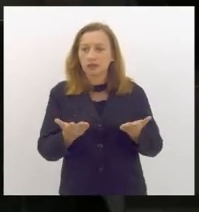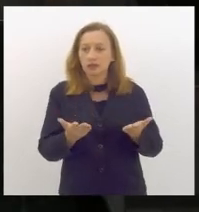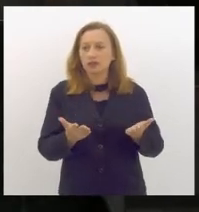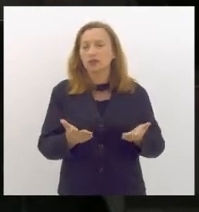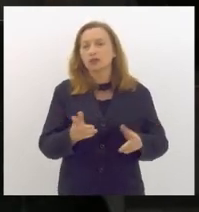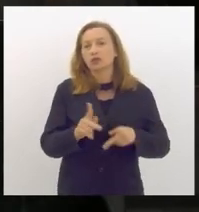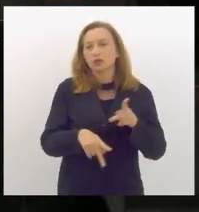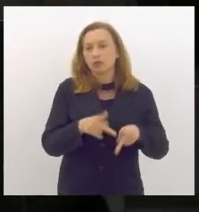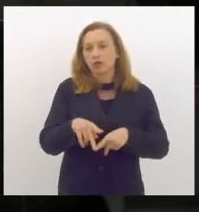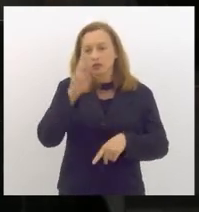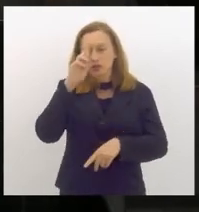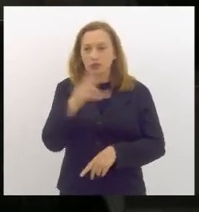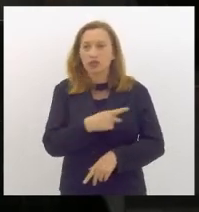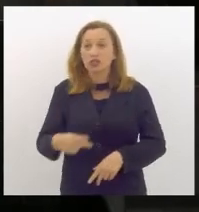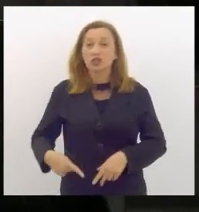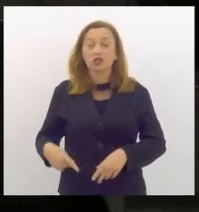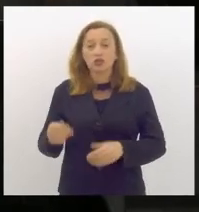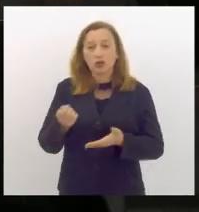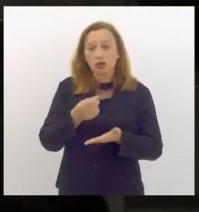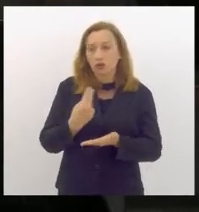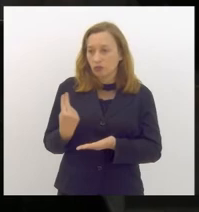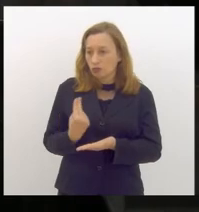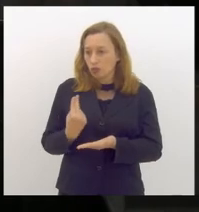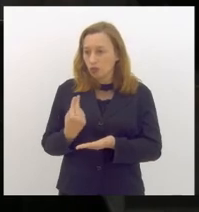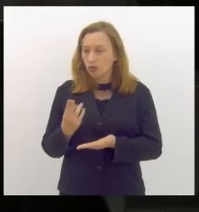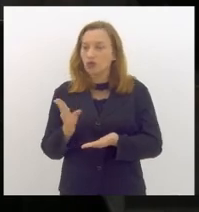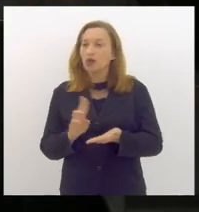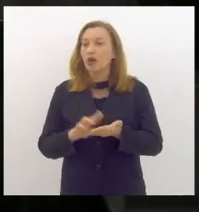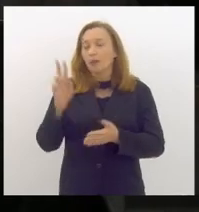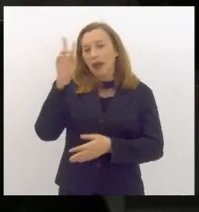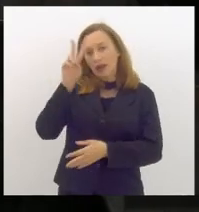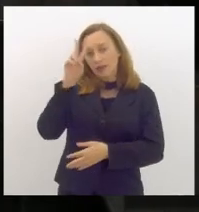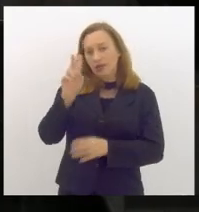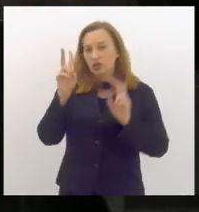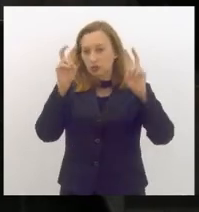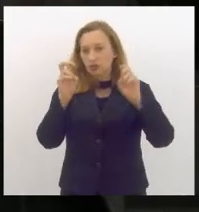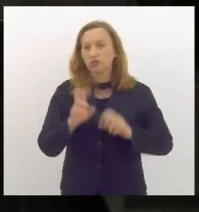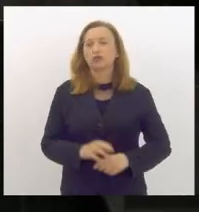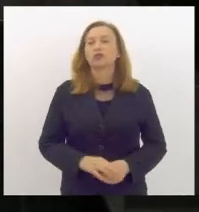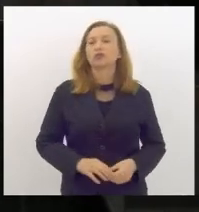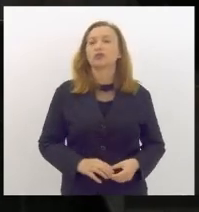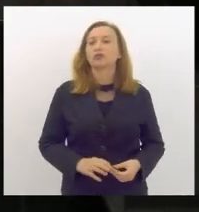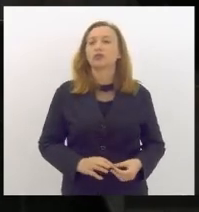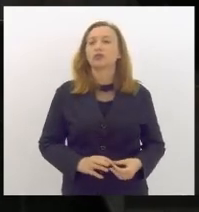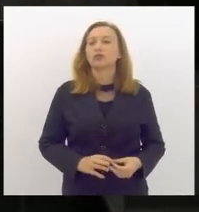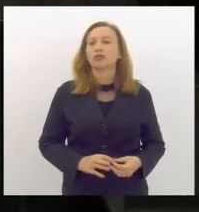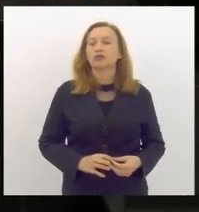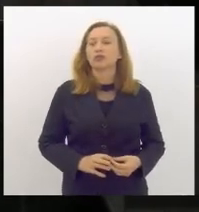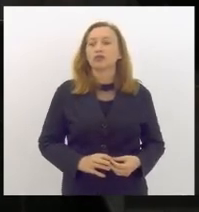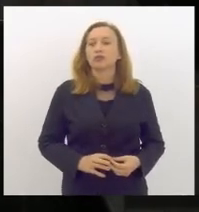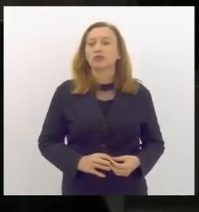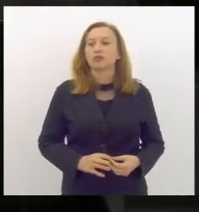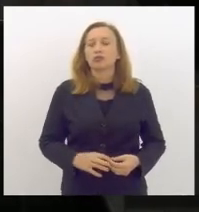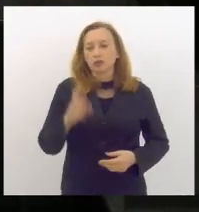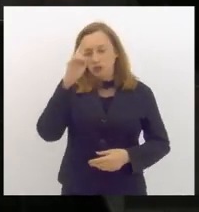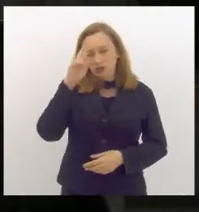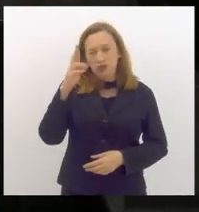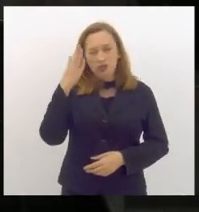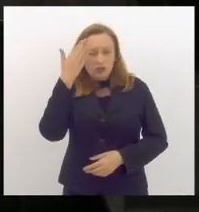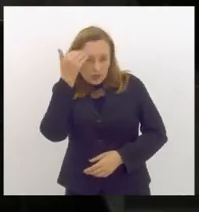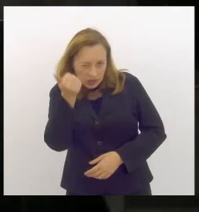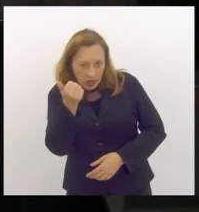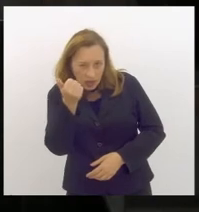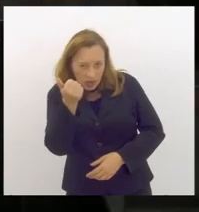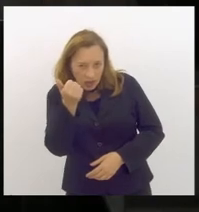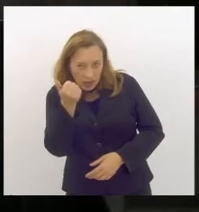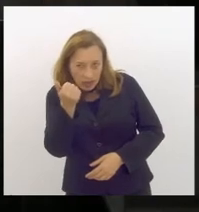eu me inscrevi só para lembrar da seguinte questão. Como Vossa Excelência sabe, e o senhor